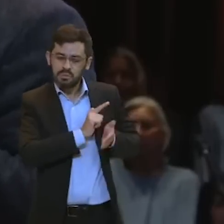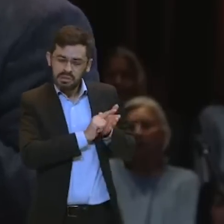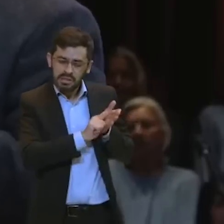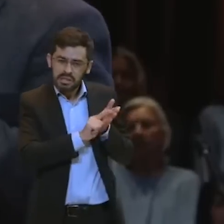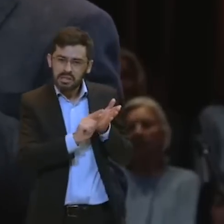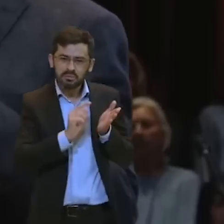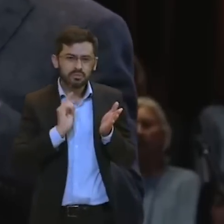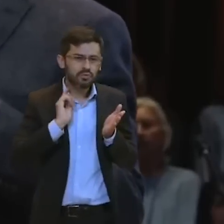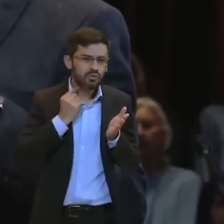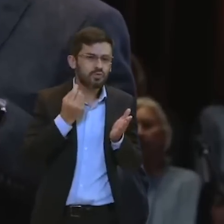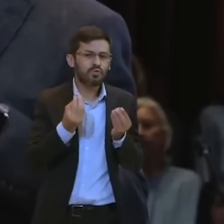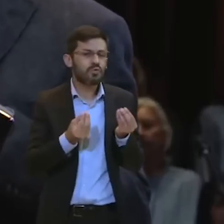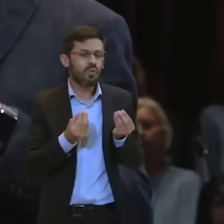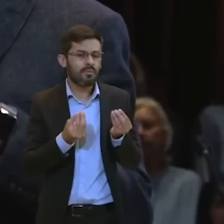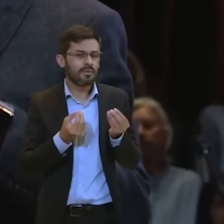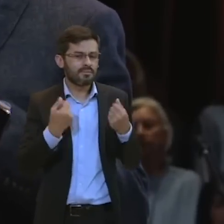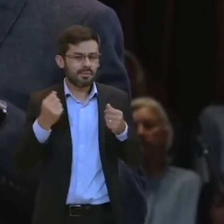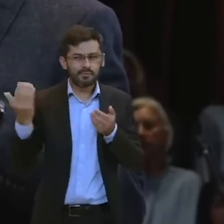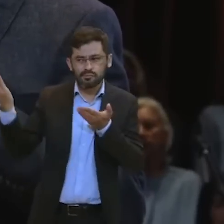vida?